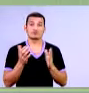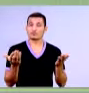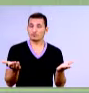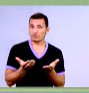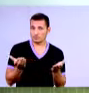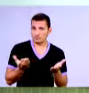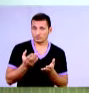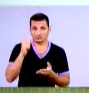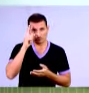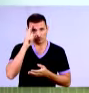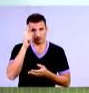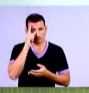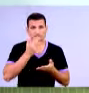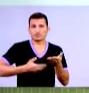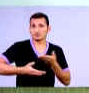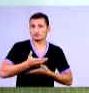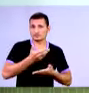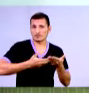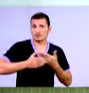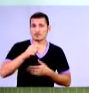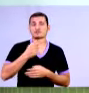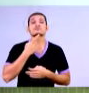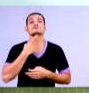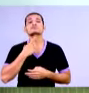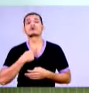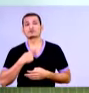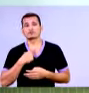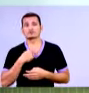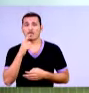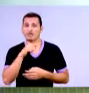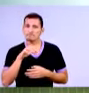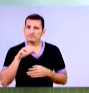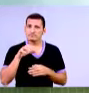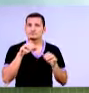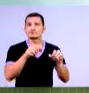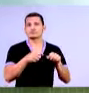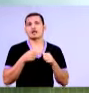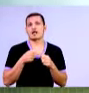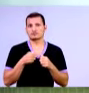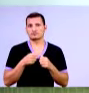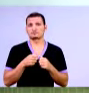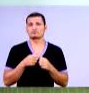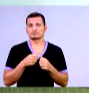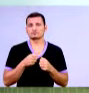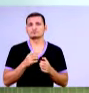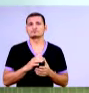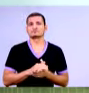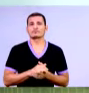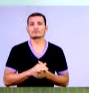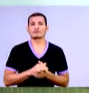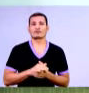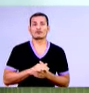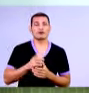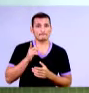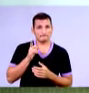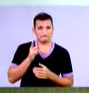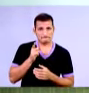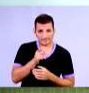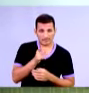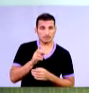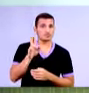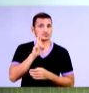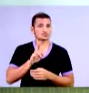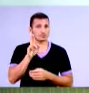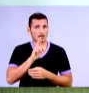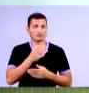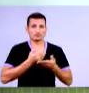a interatividade ela é desejada, ela é buscada, né, para o usuário, né,